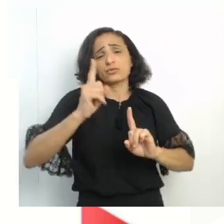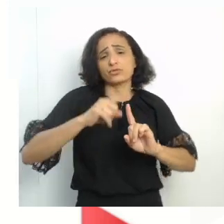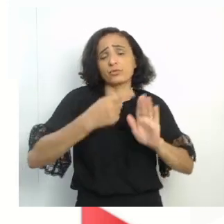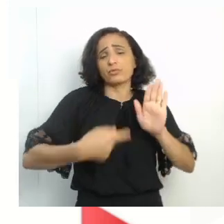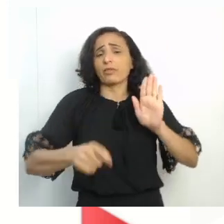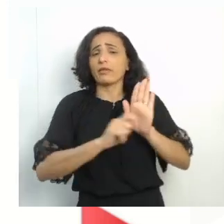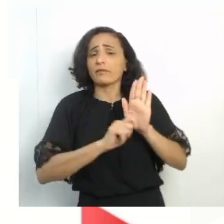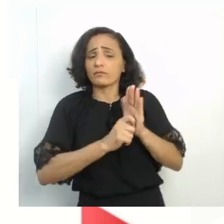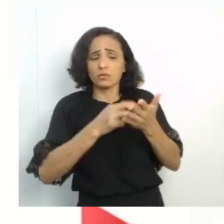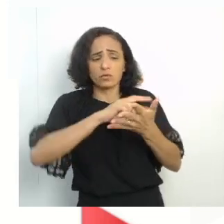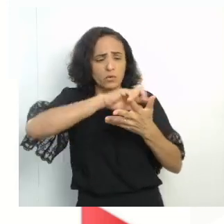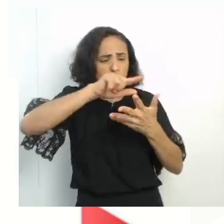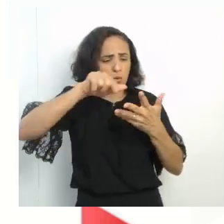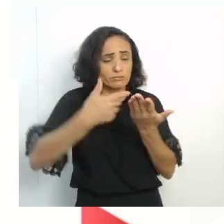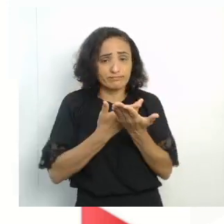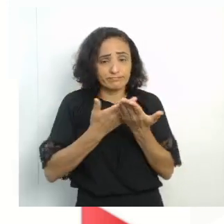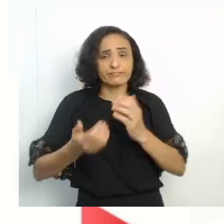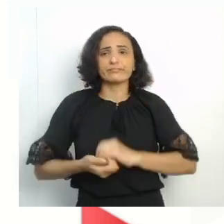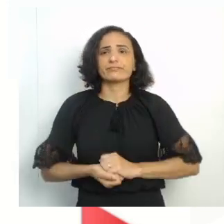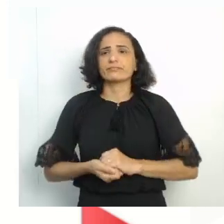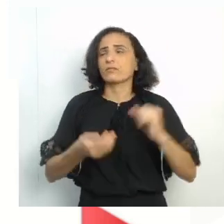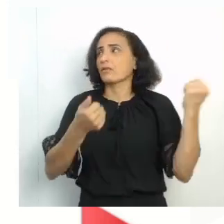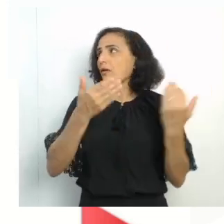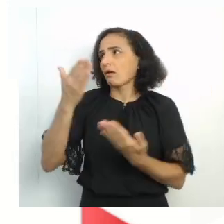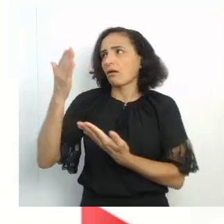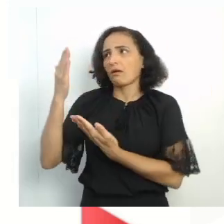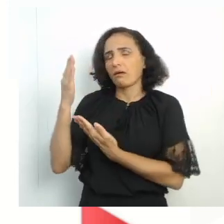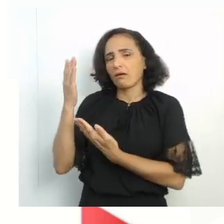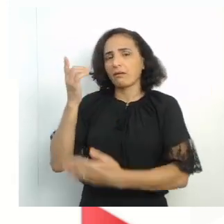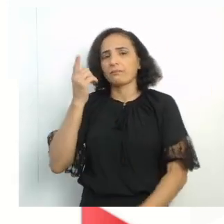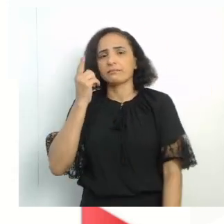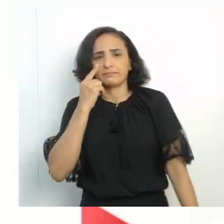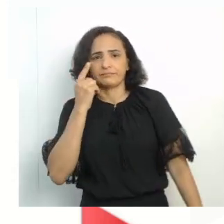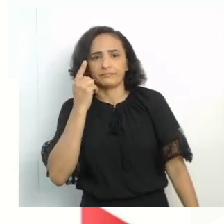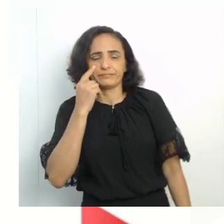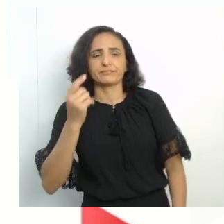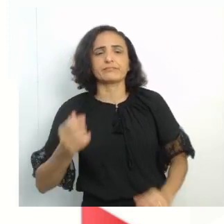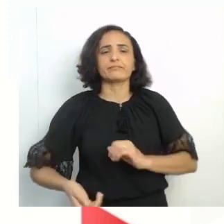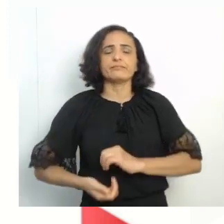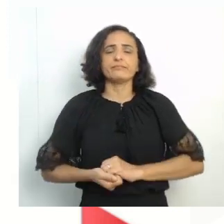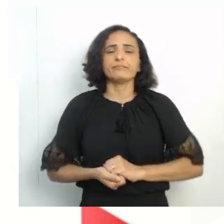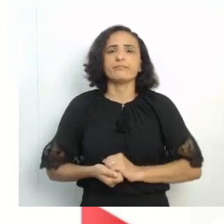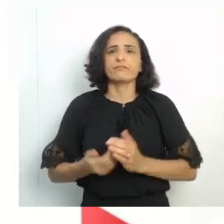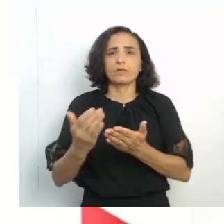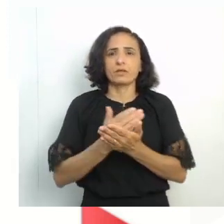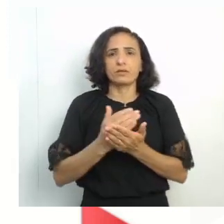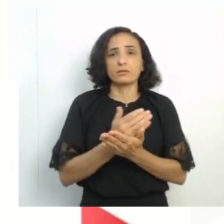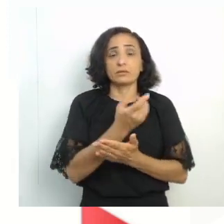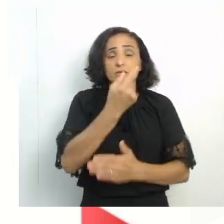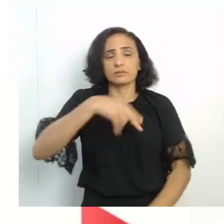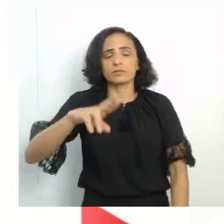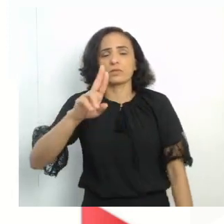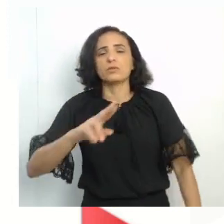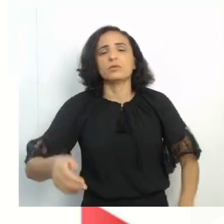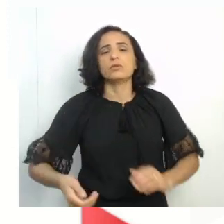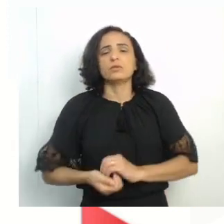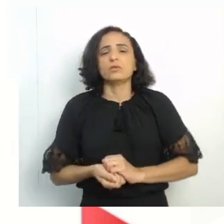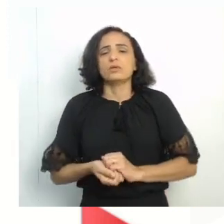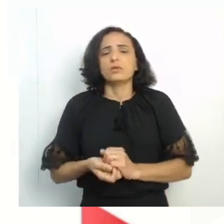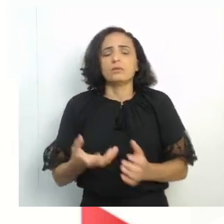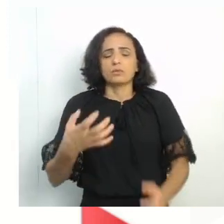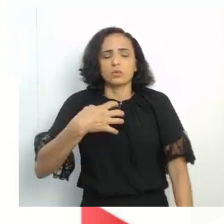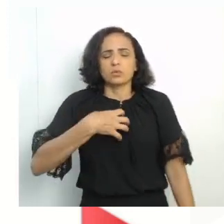aí na telinha também, quando se fala dos efeitos dessas drogas, a gente vai ter intoxicação,